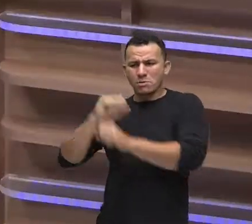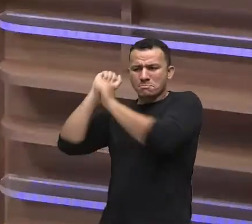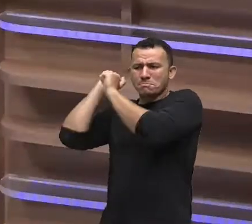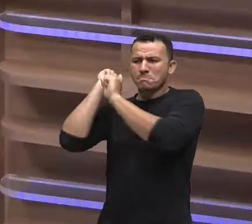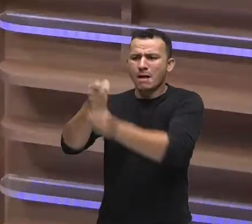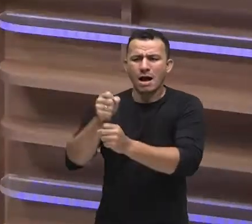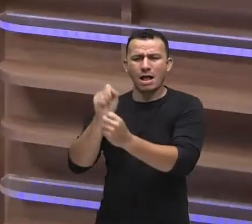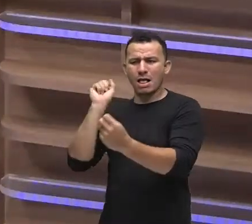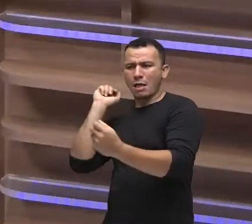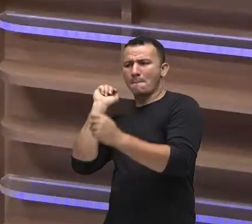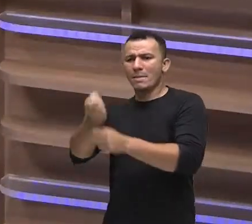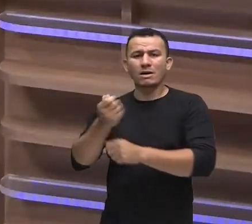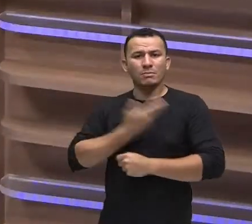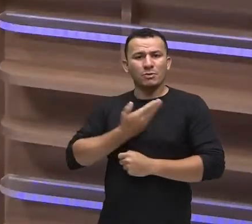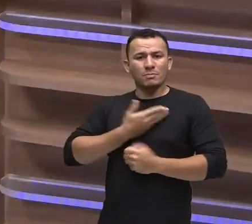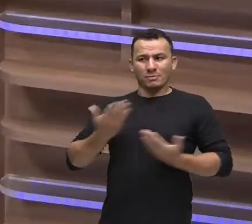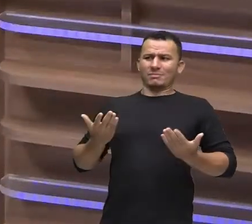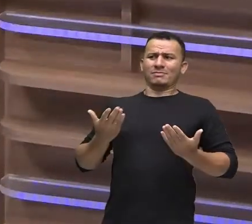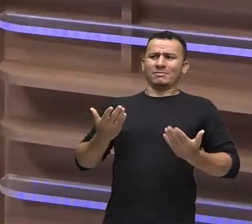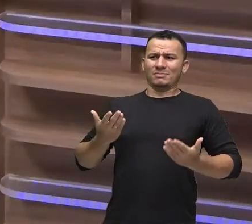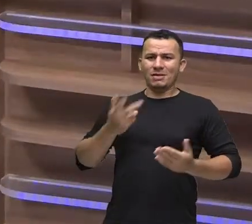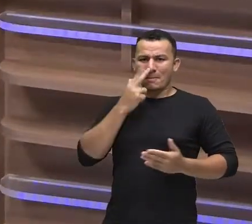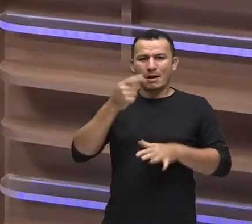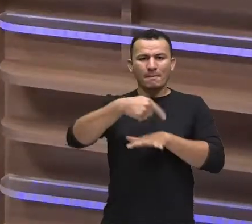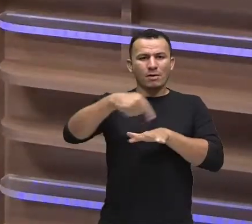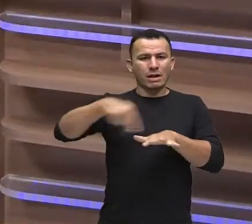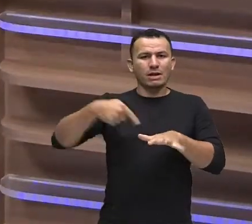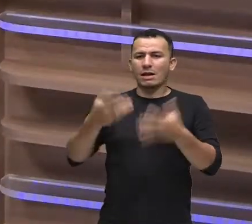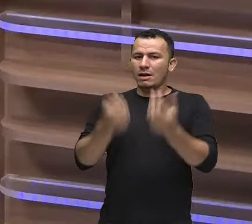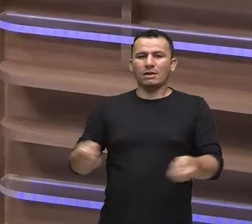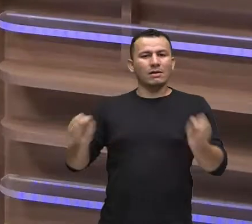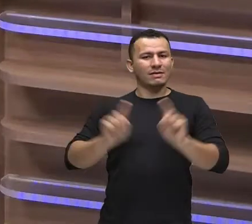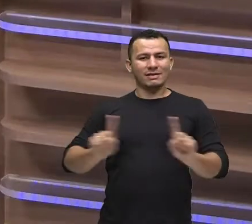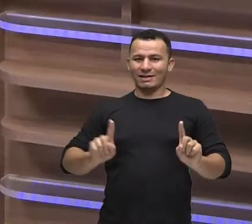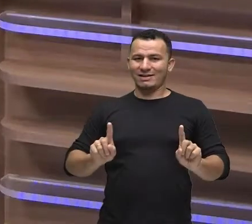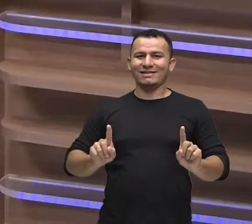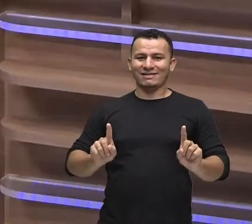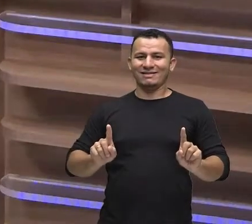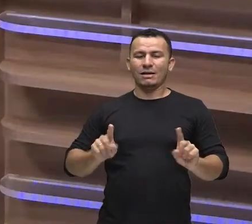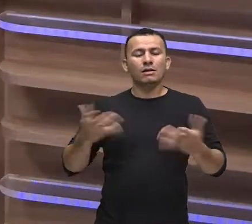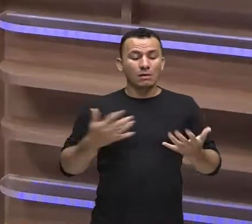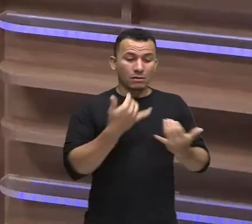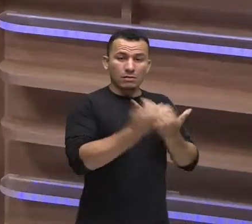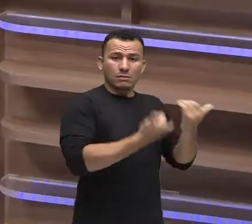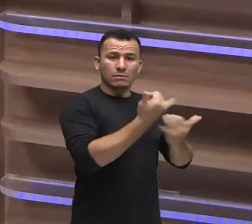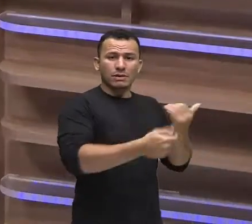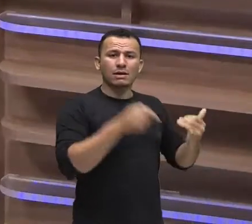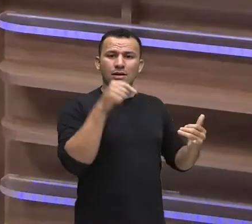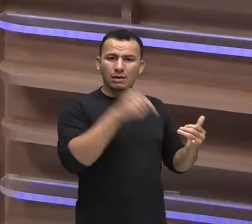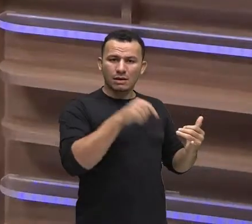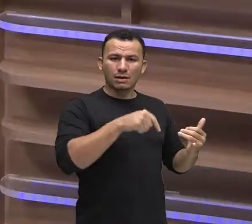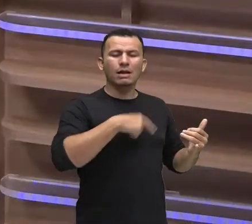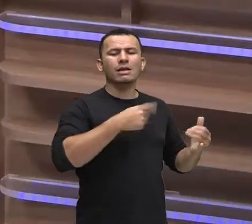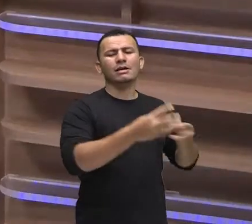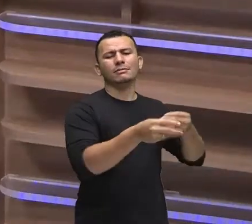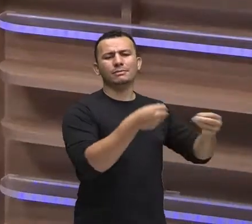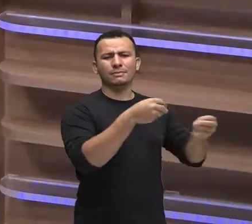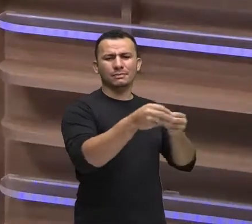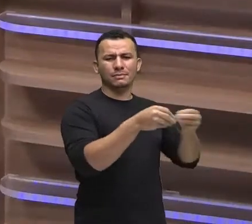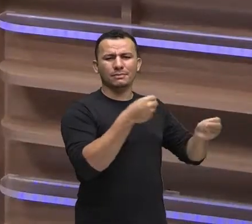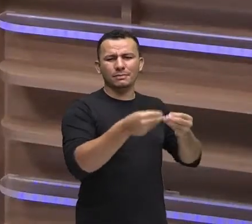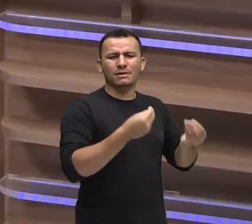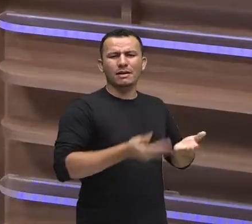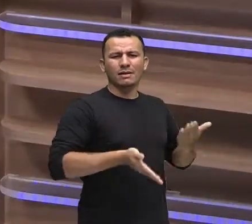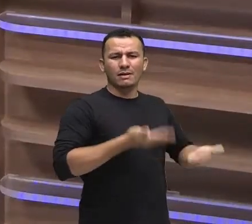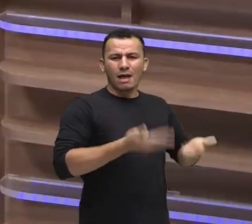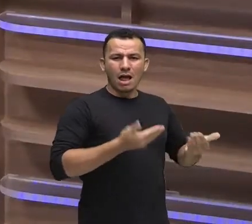colega. Acho que em modalidade nenhuma isso é permitido. Sim. E a brincadeira, por ter essa flexibilidade,